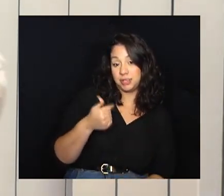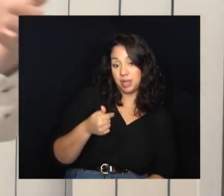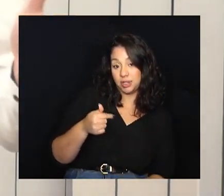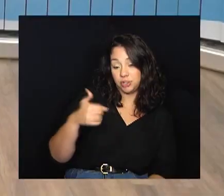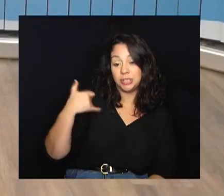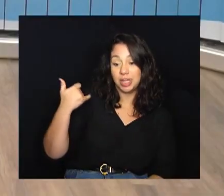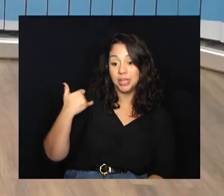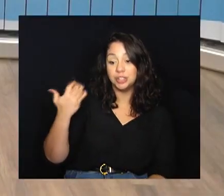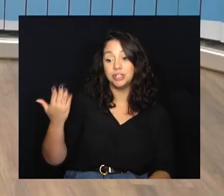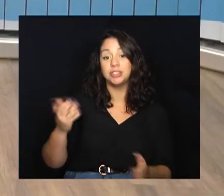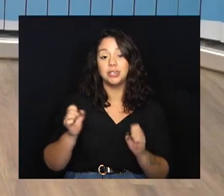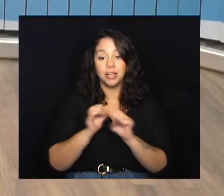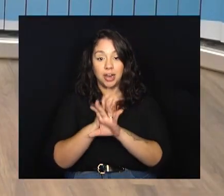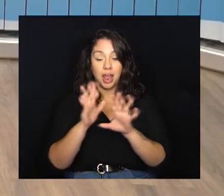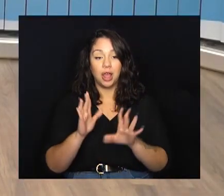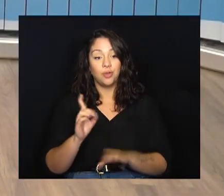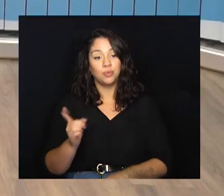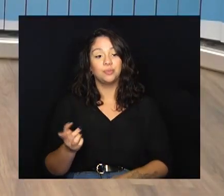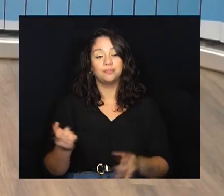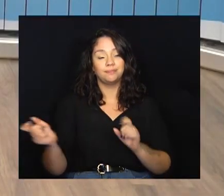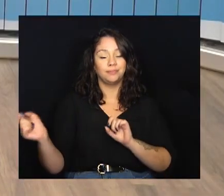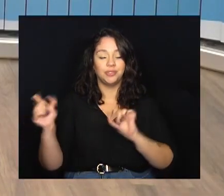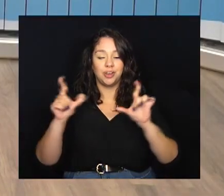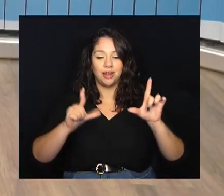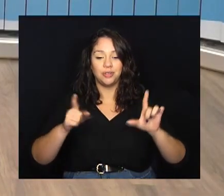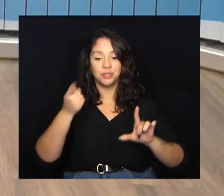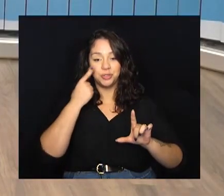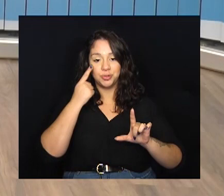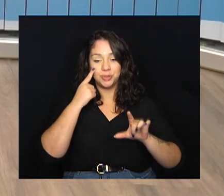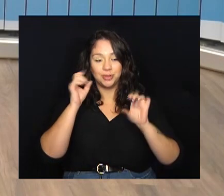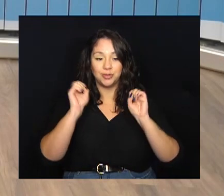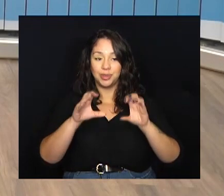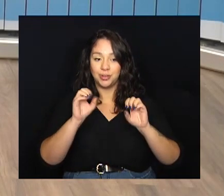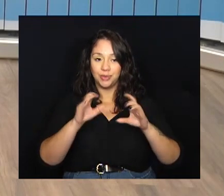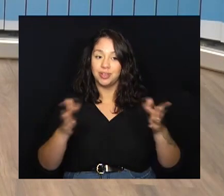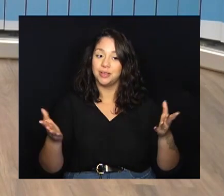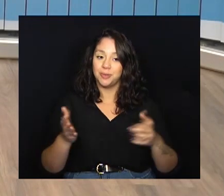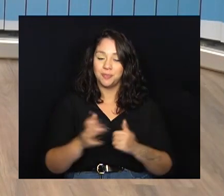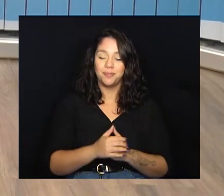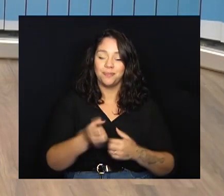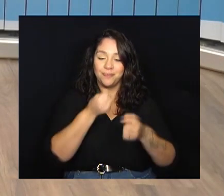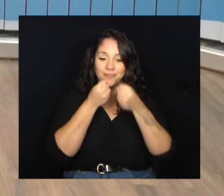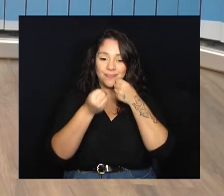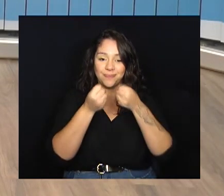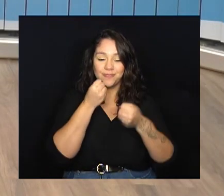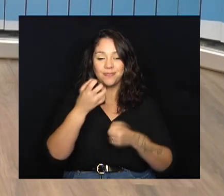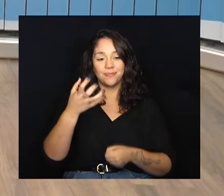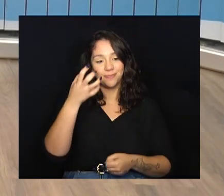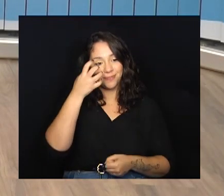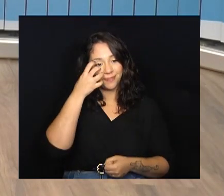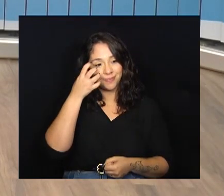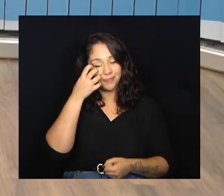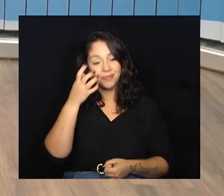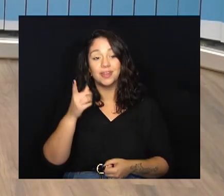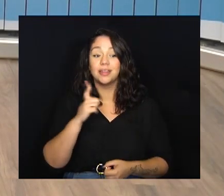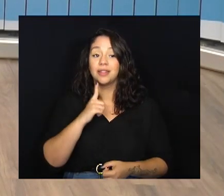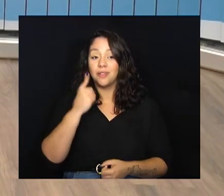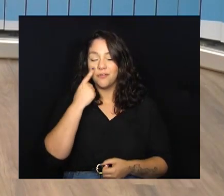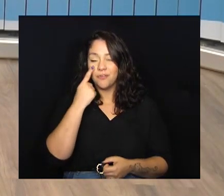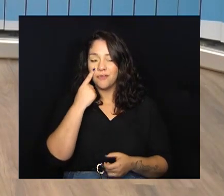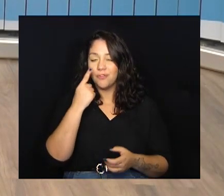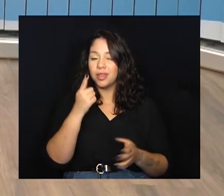e claro que no nosso quadro de olho na educação o repórter André Aranha foi conferir